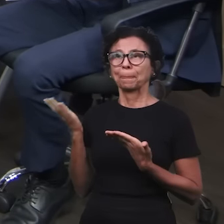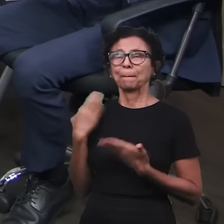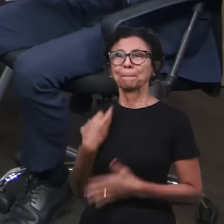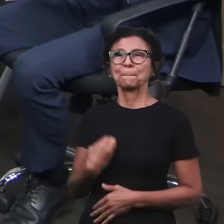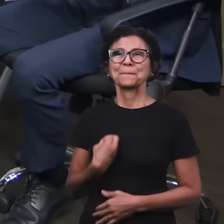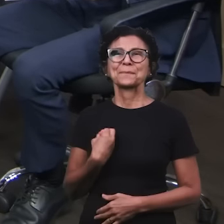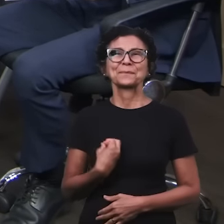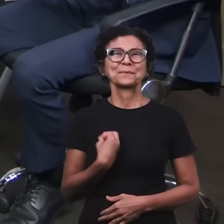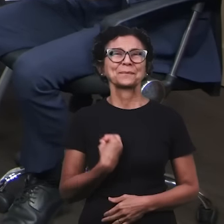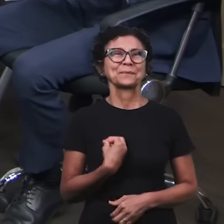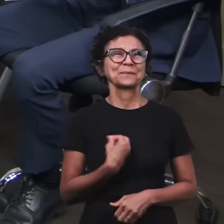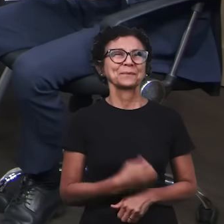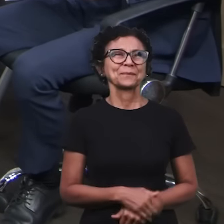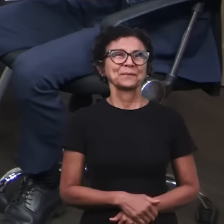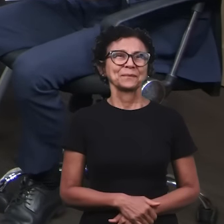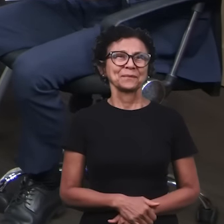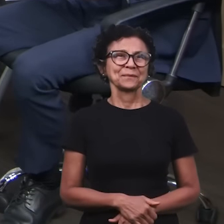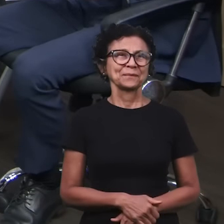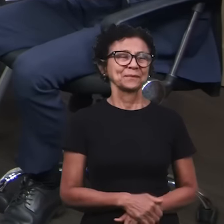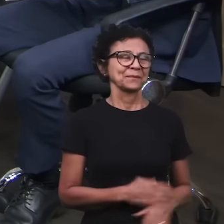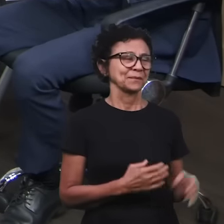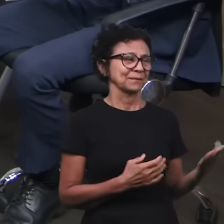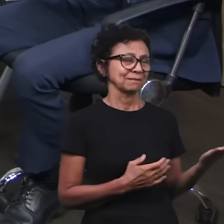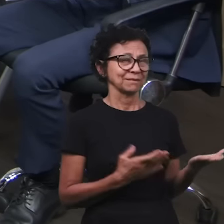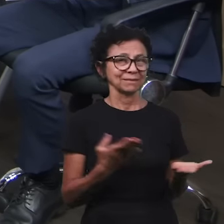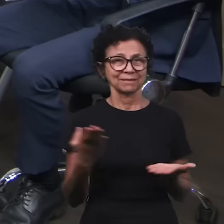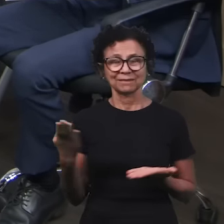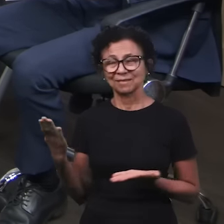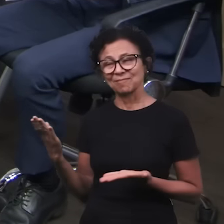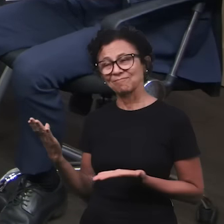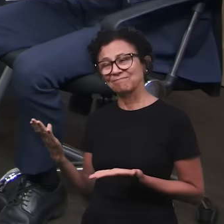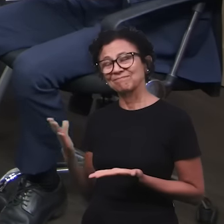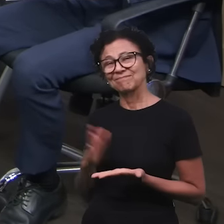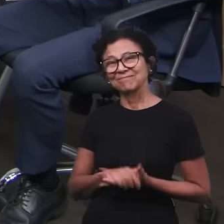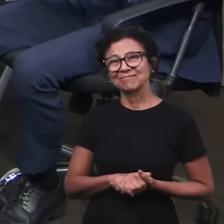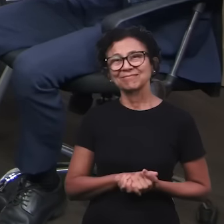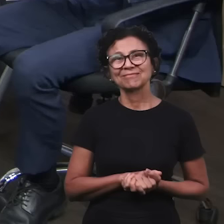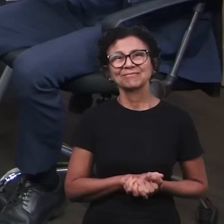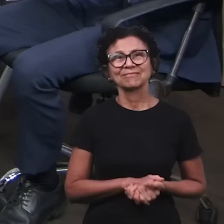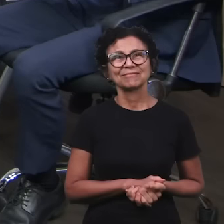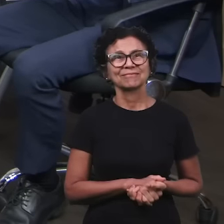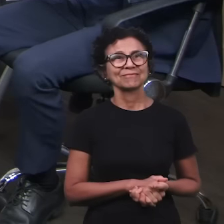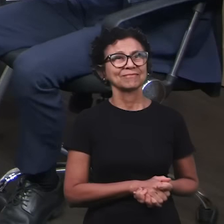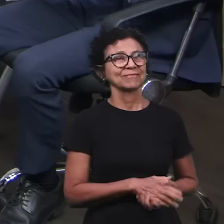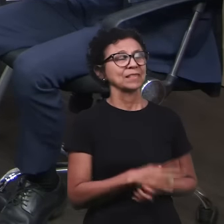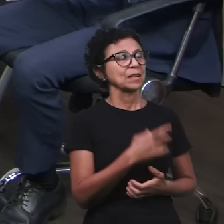câmera aqui, os nossos irmãos queridos. Eu quero começar cumprimentando o pastor Paulo Cosmo,